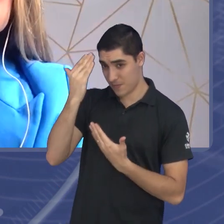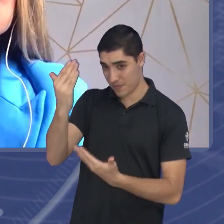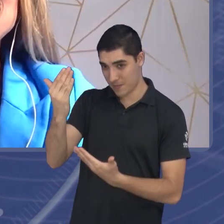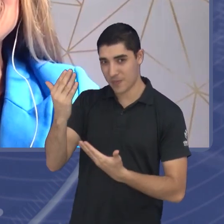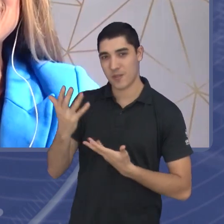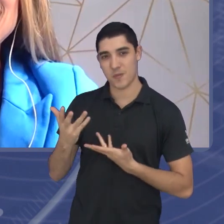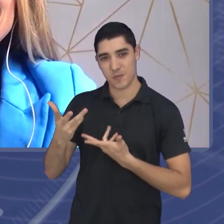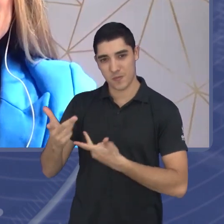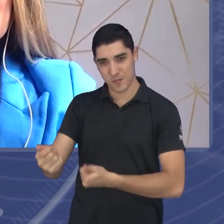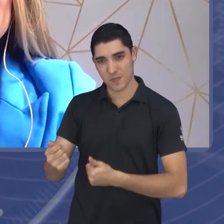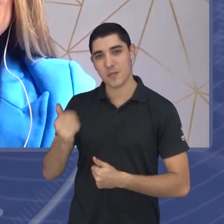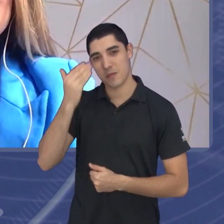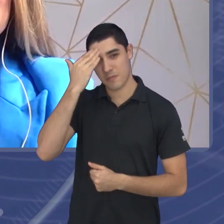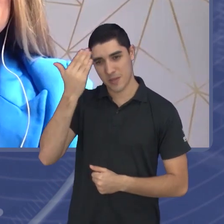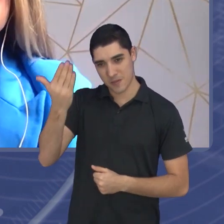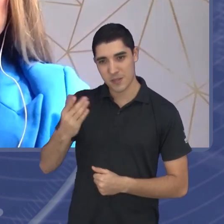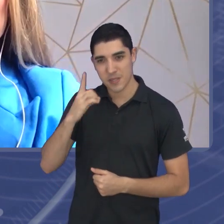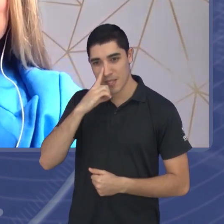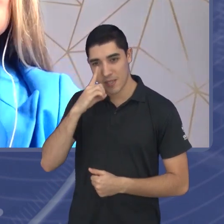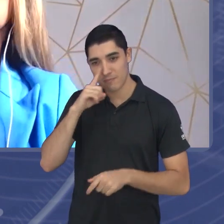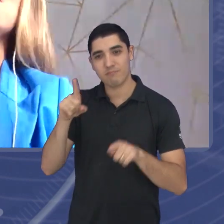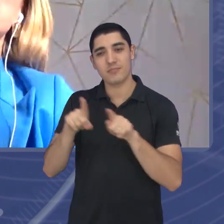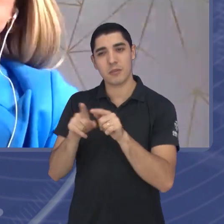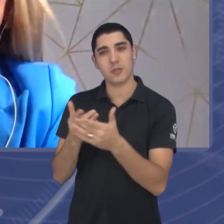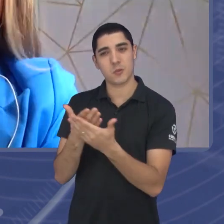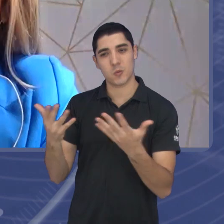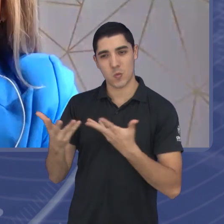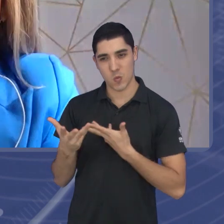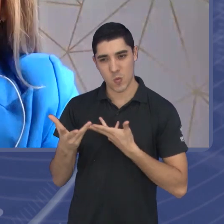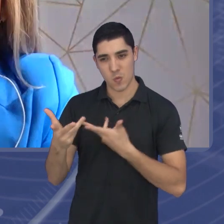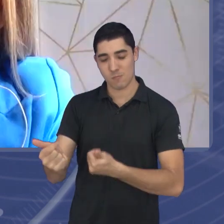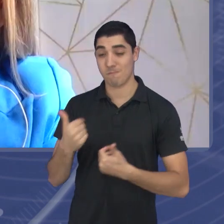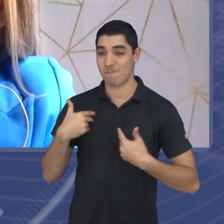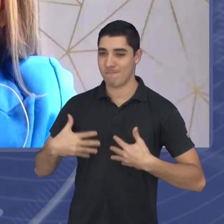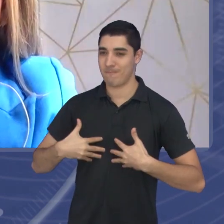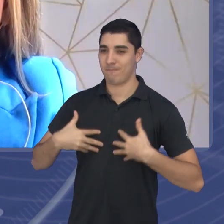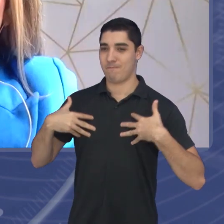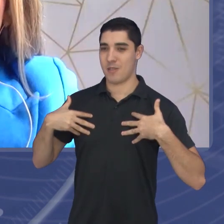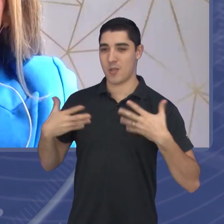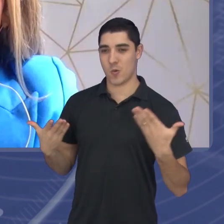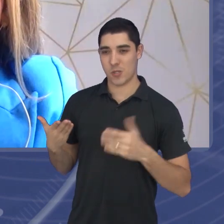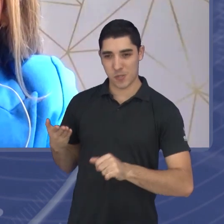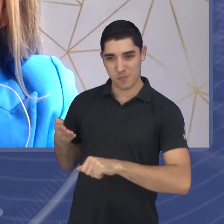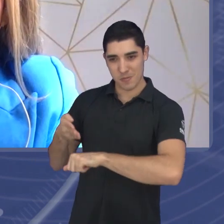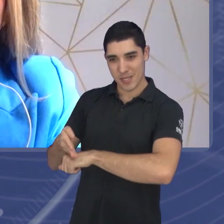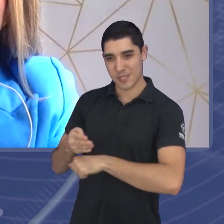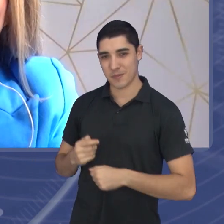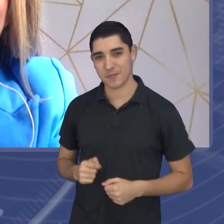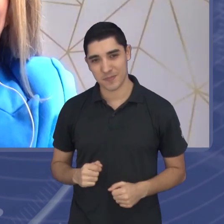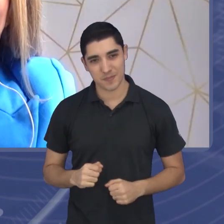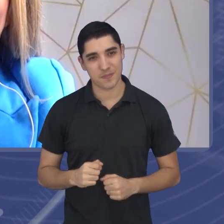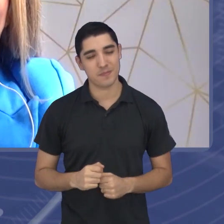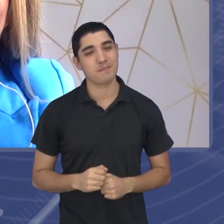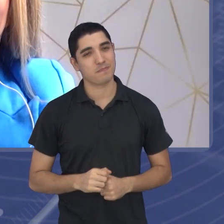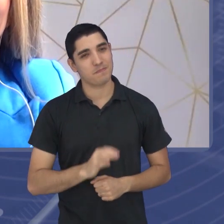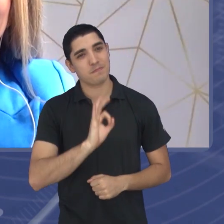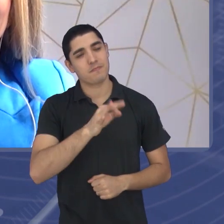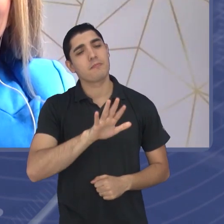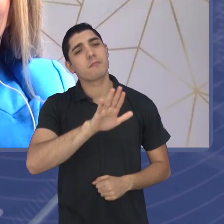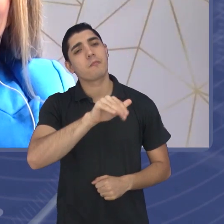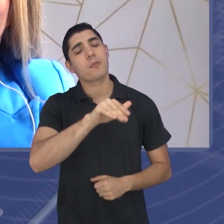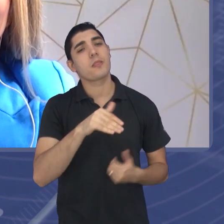Obrigada, obrigada, Dani, obrigada a todas pelo convite. É uma honra estar aqui com vocês. É isso,